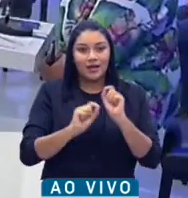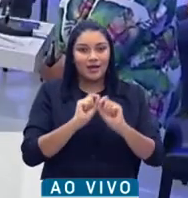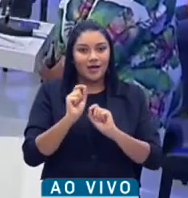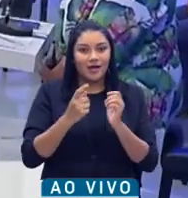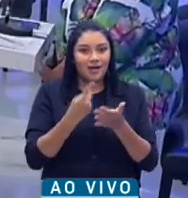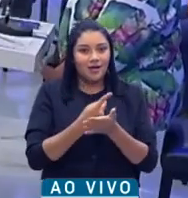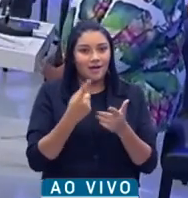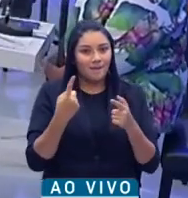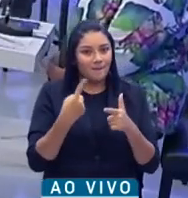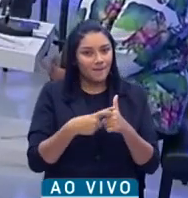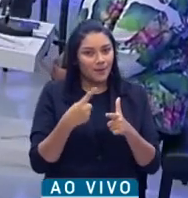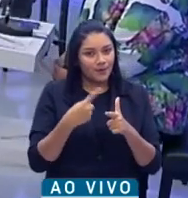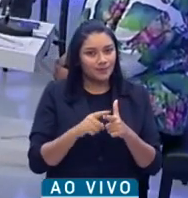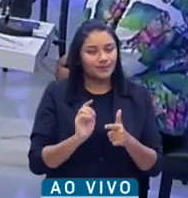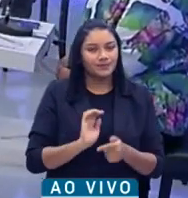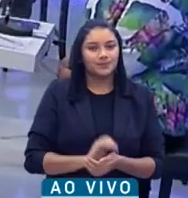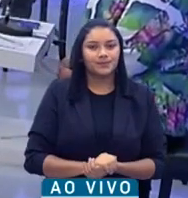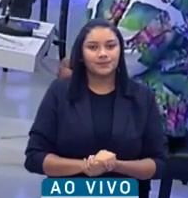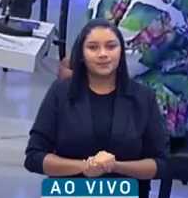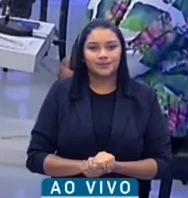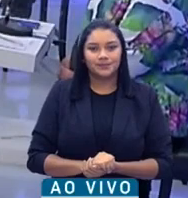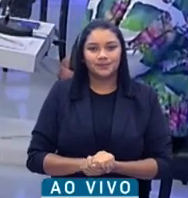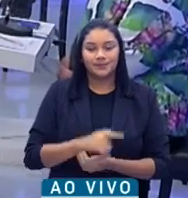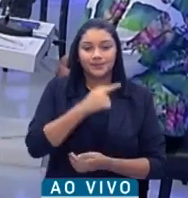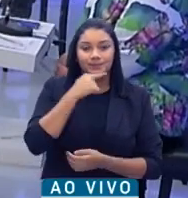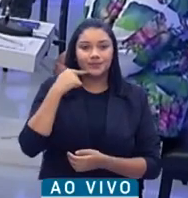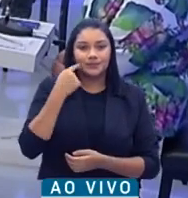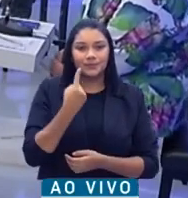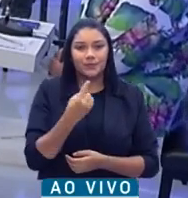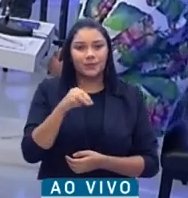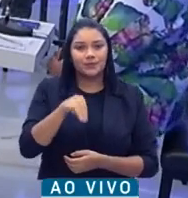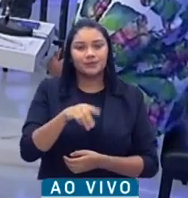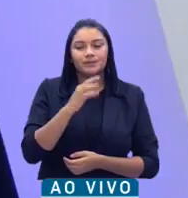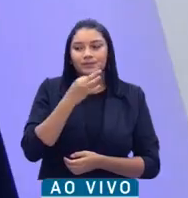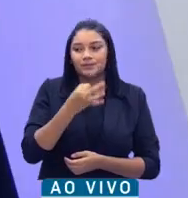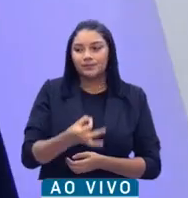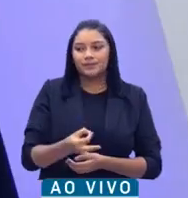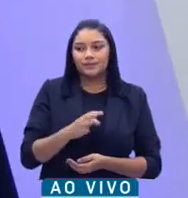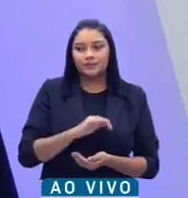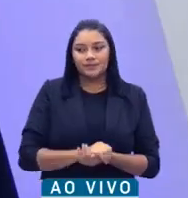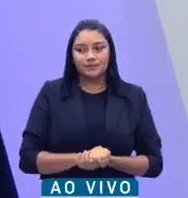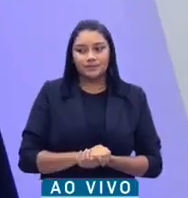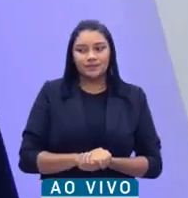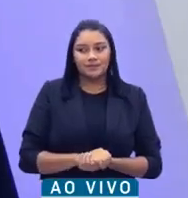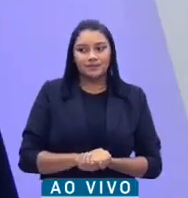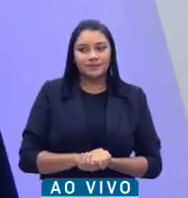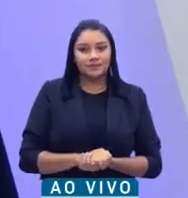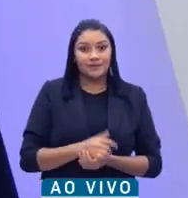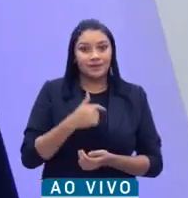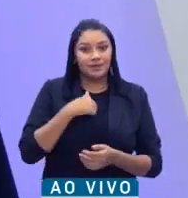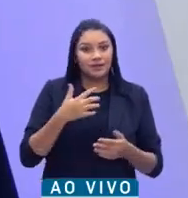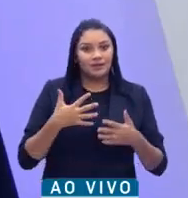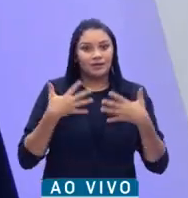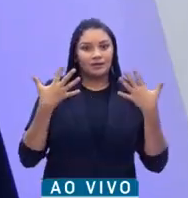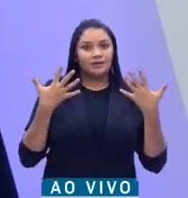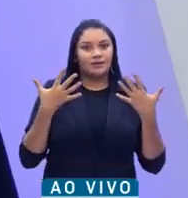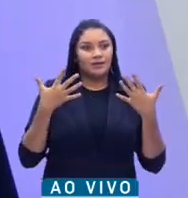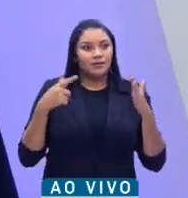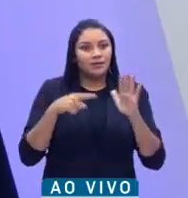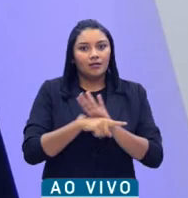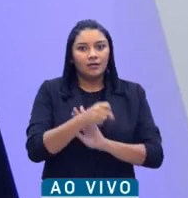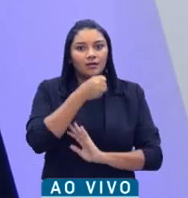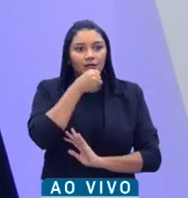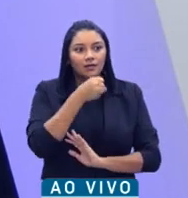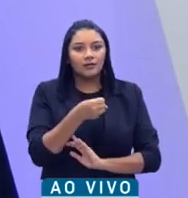partidária. Jesse, agora tem um minuto para comentar a resposta. Eu estou surpresa com a pergunta do